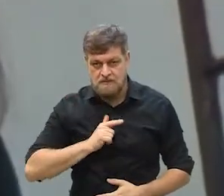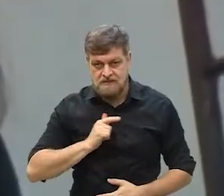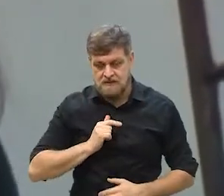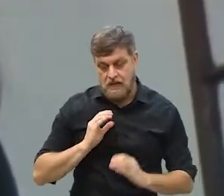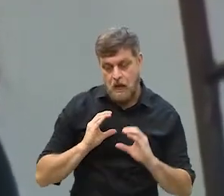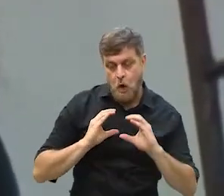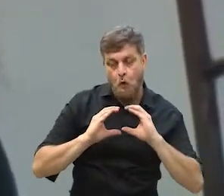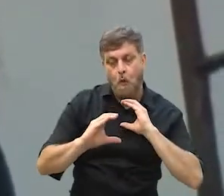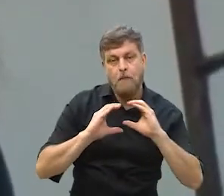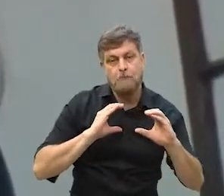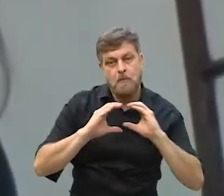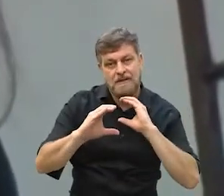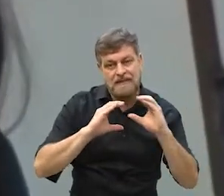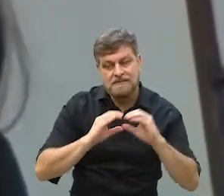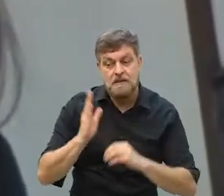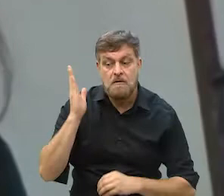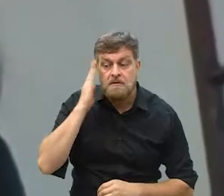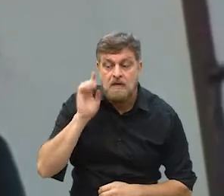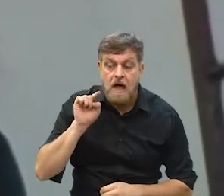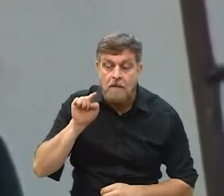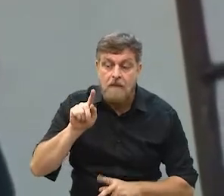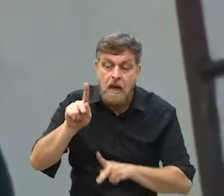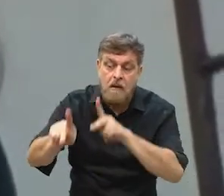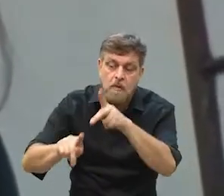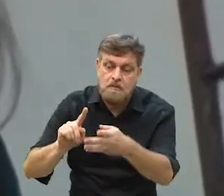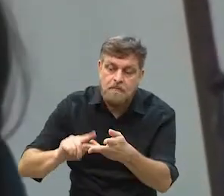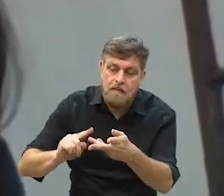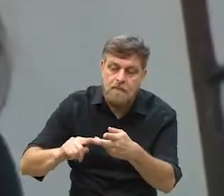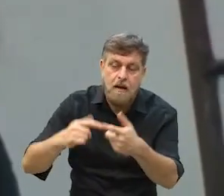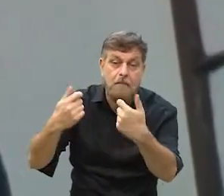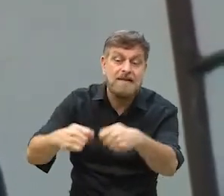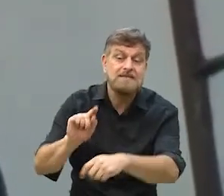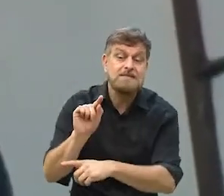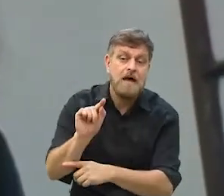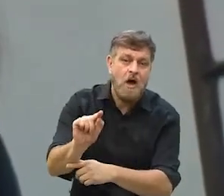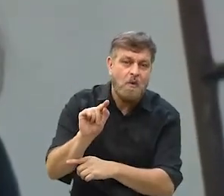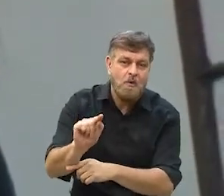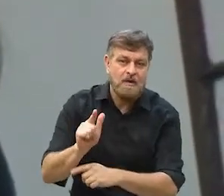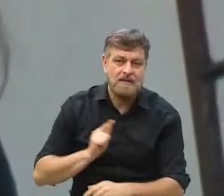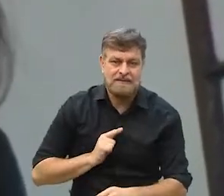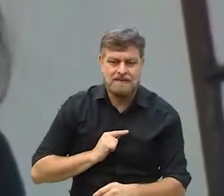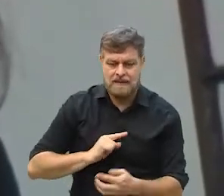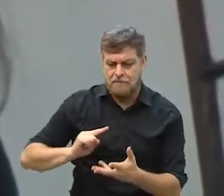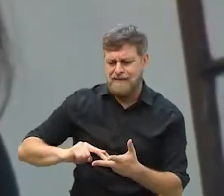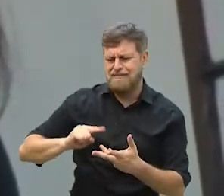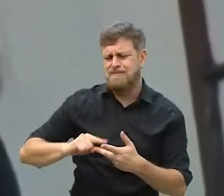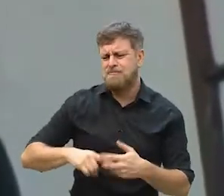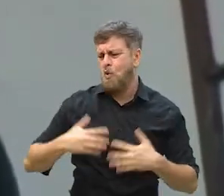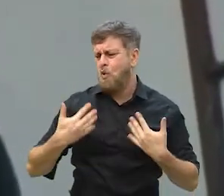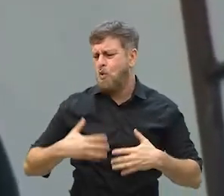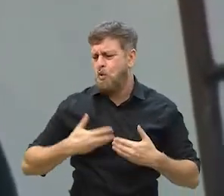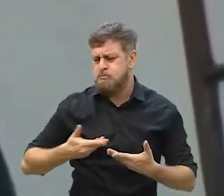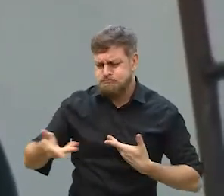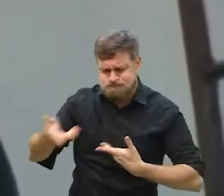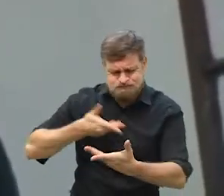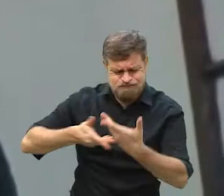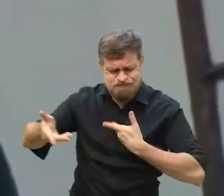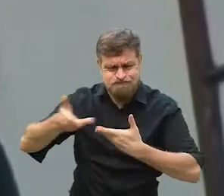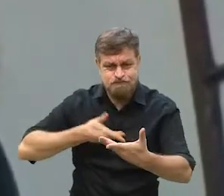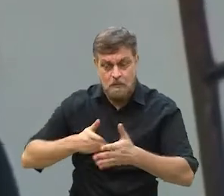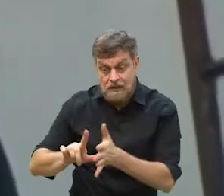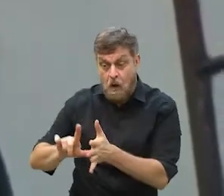canal para saber com a população o que ela deseja, as demandas são dinâmicas. Então, antes